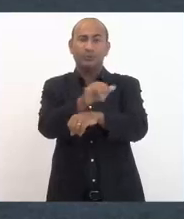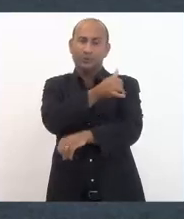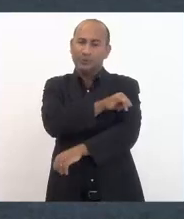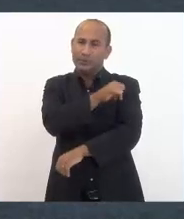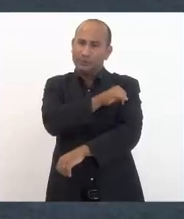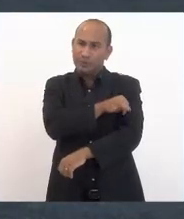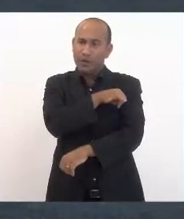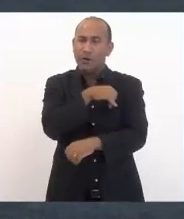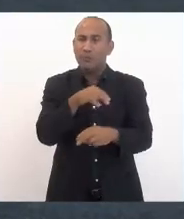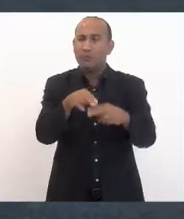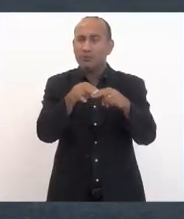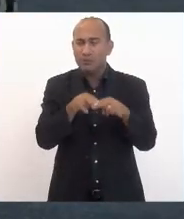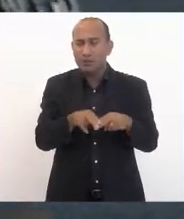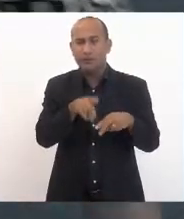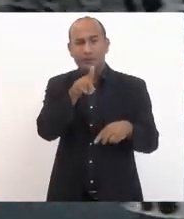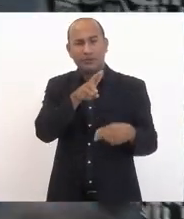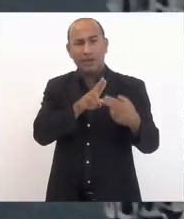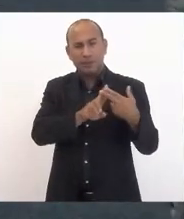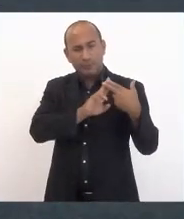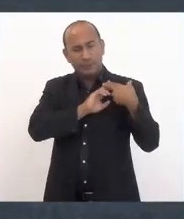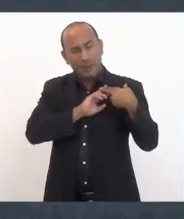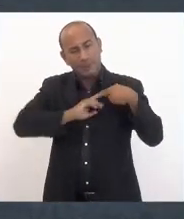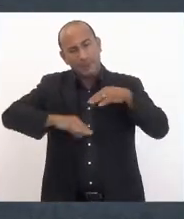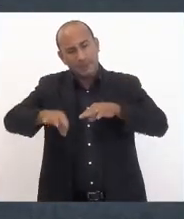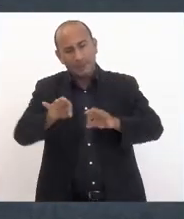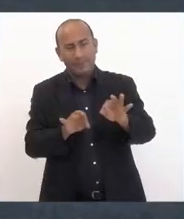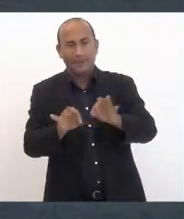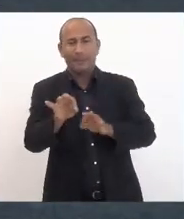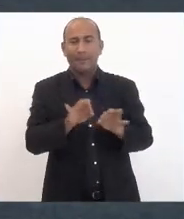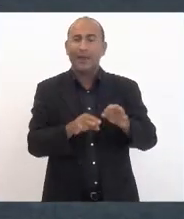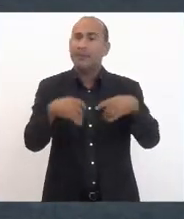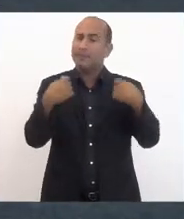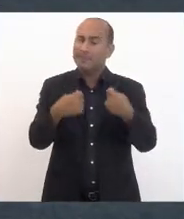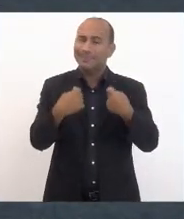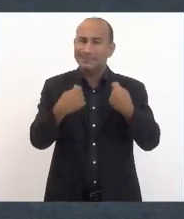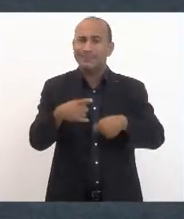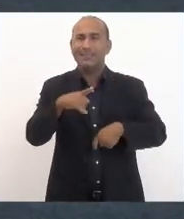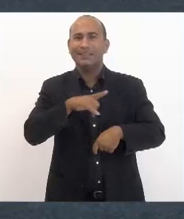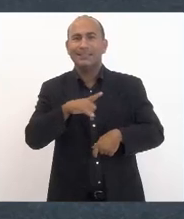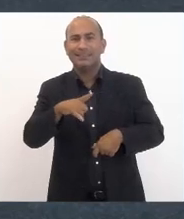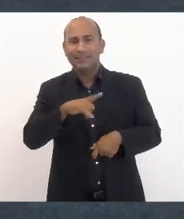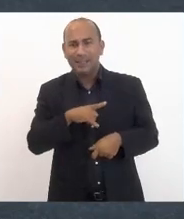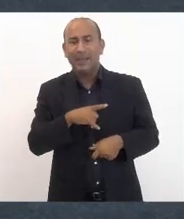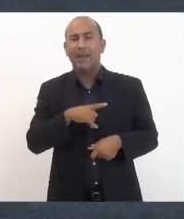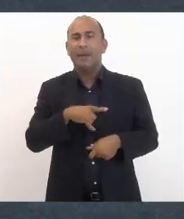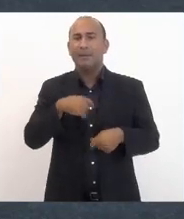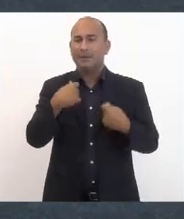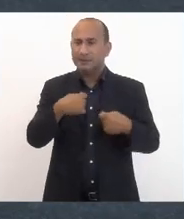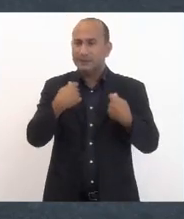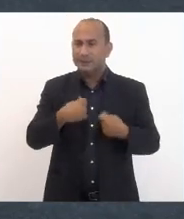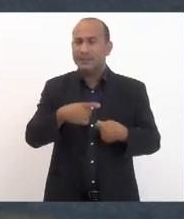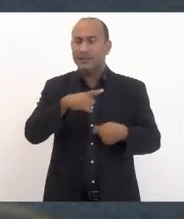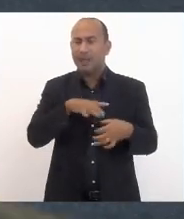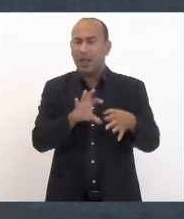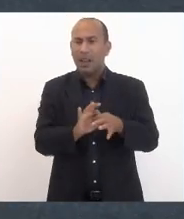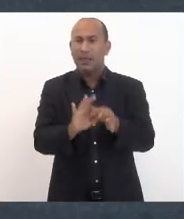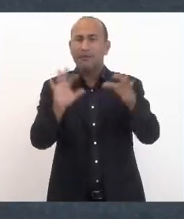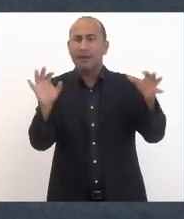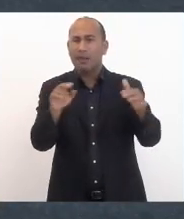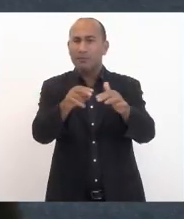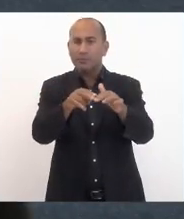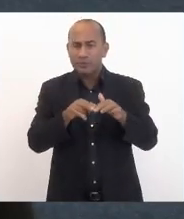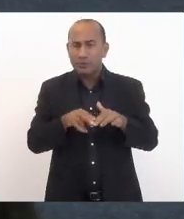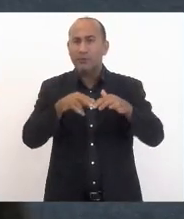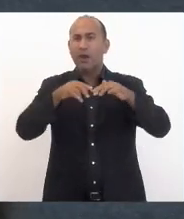porque auditores e auditoras, controladores e controladoras, devem ter o máximo de autonomia, o máximo de independência para exercer o